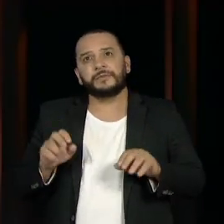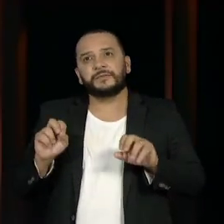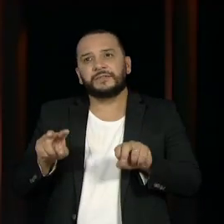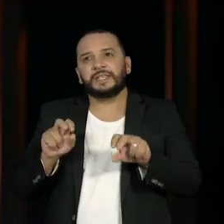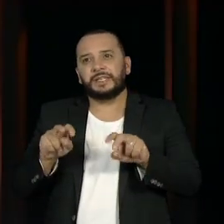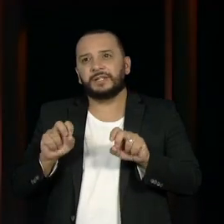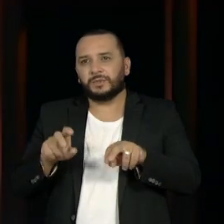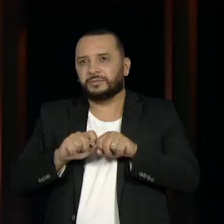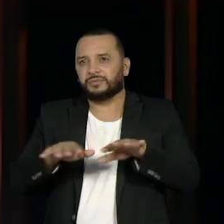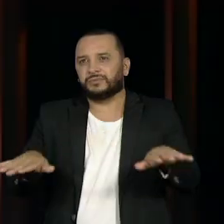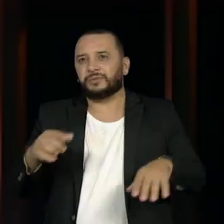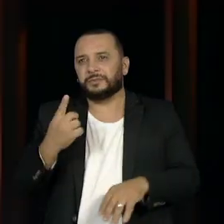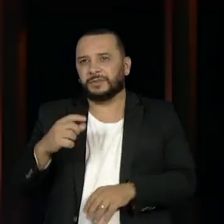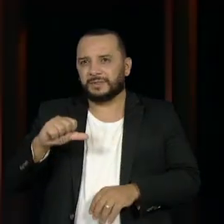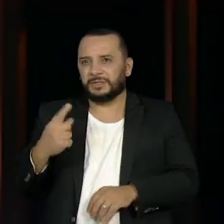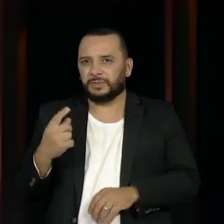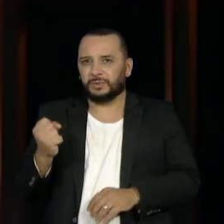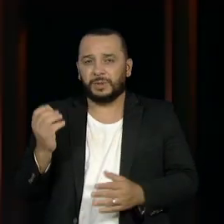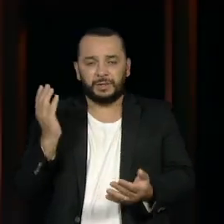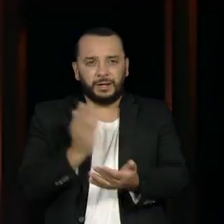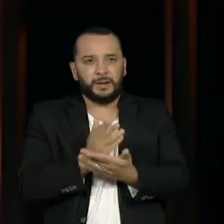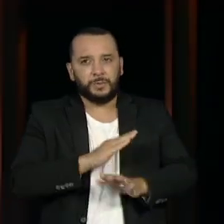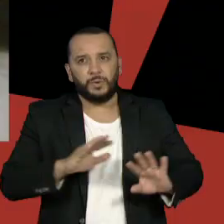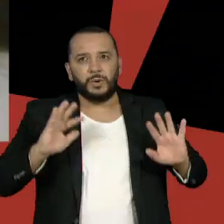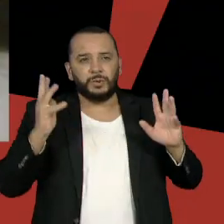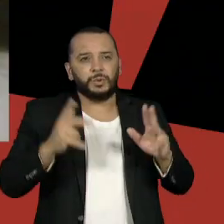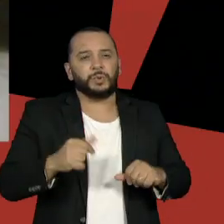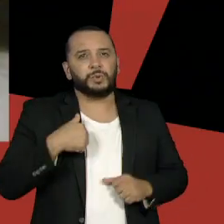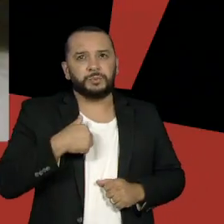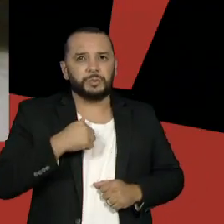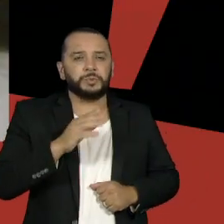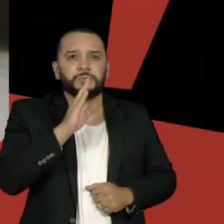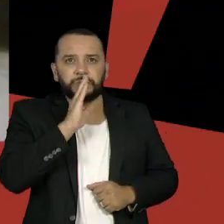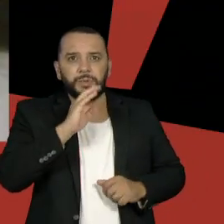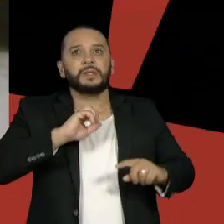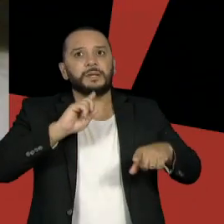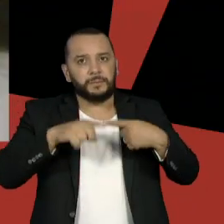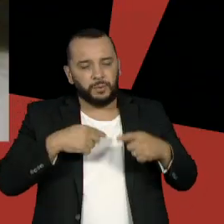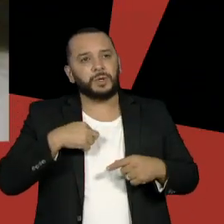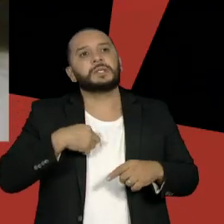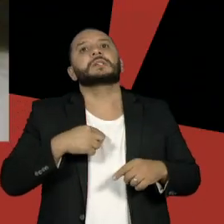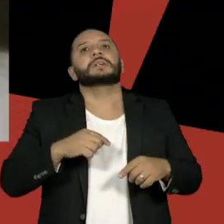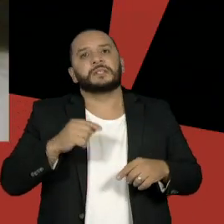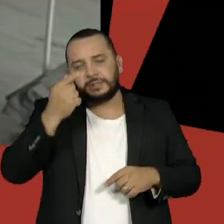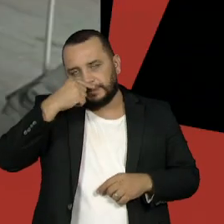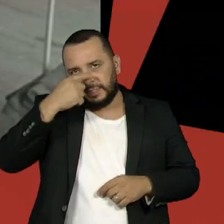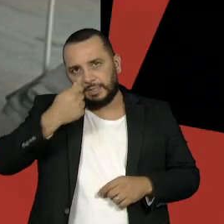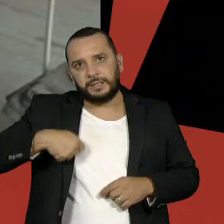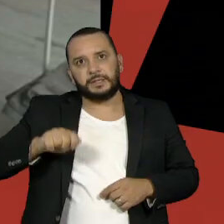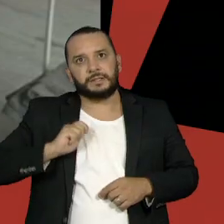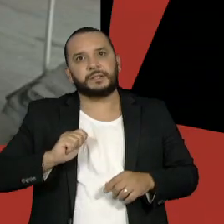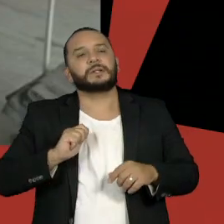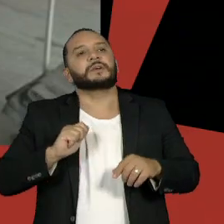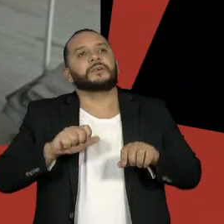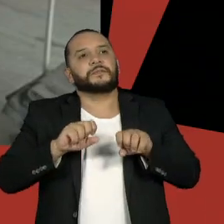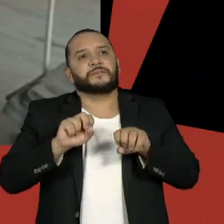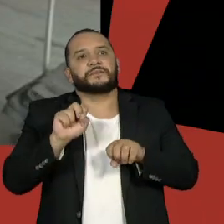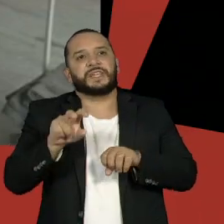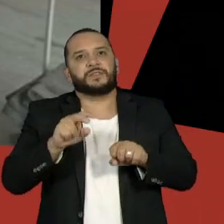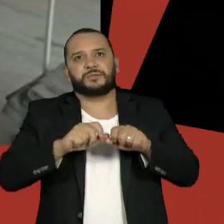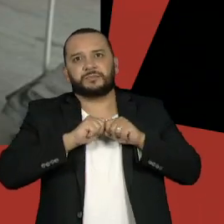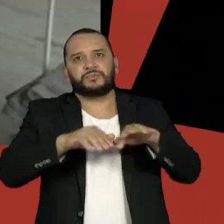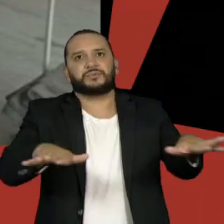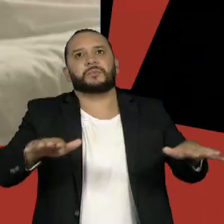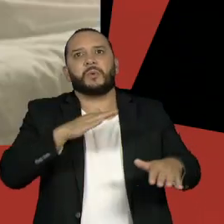1918 passou é todo mundo Baixou a guarda veio uma segunda onda que matou mais gente ainda aí é bom lembrar